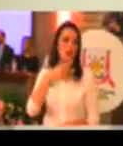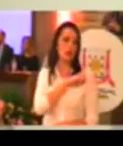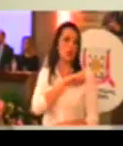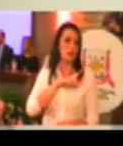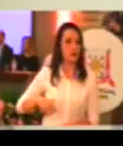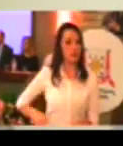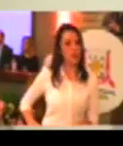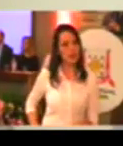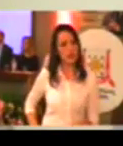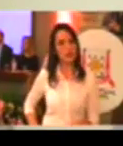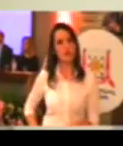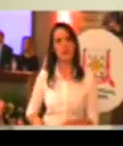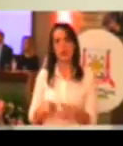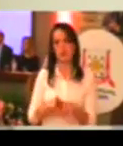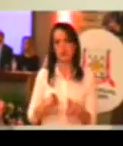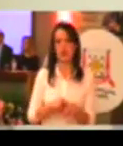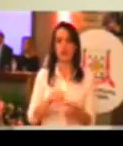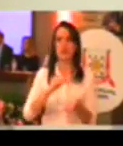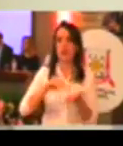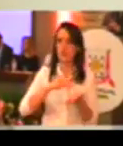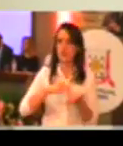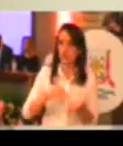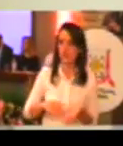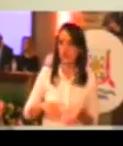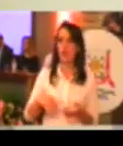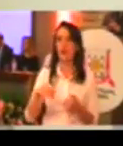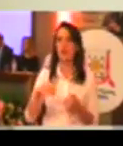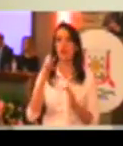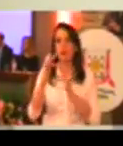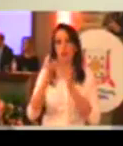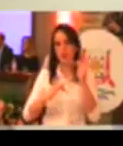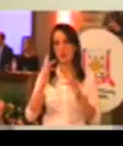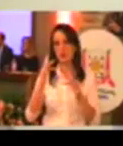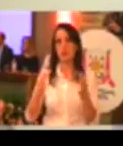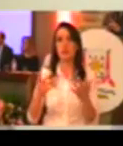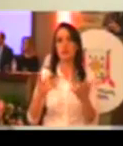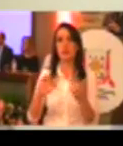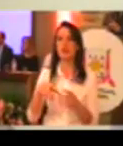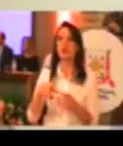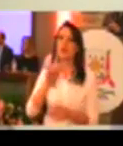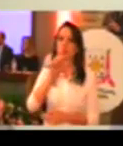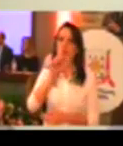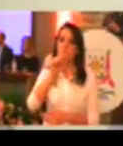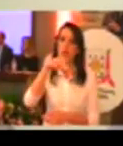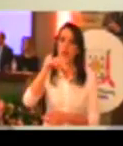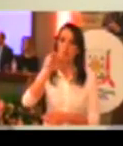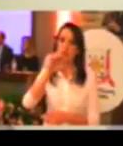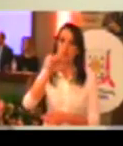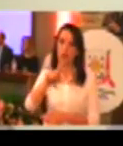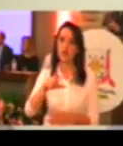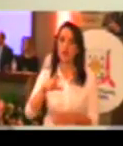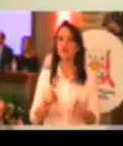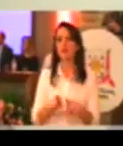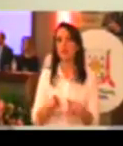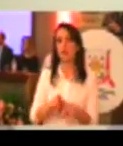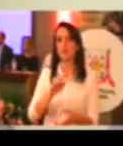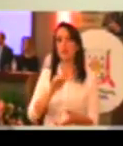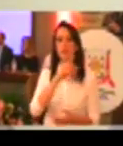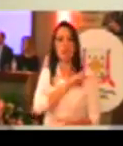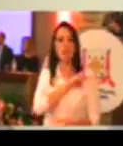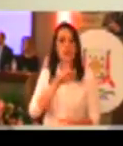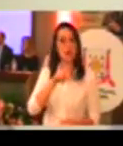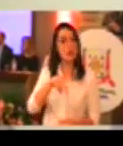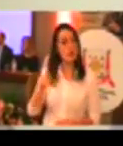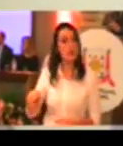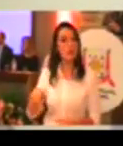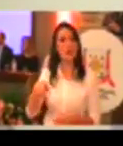eleito, secretário e diretor-presidente da Fundação Cultural, Daniel Freitas, os presidentes